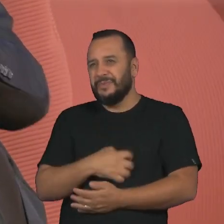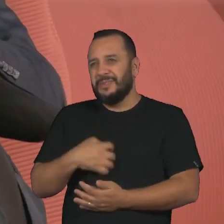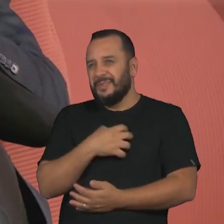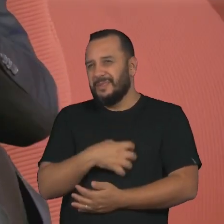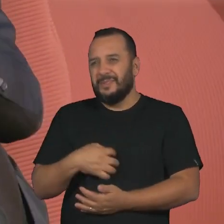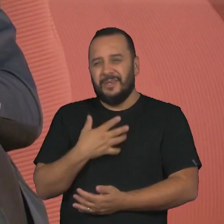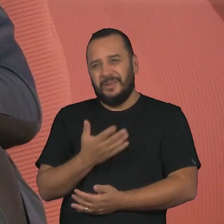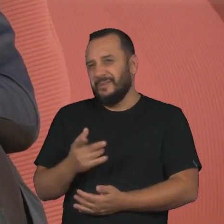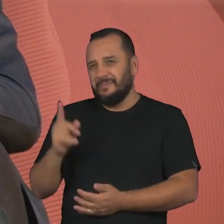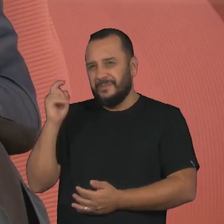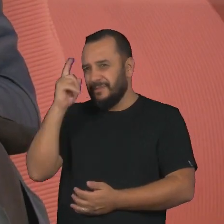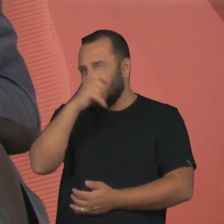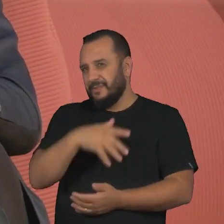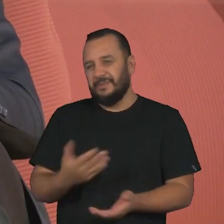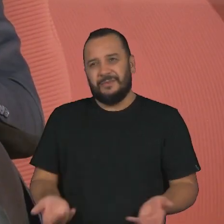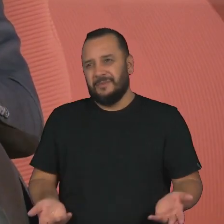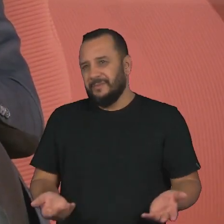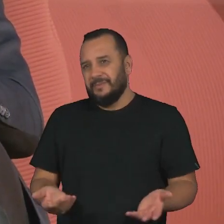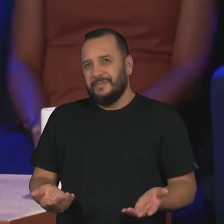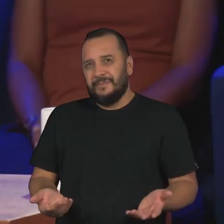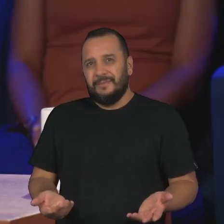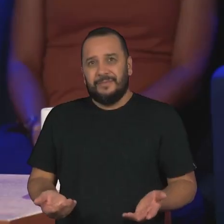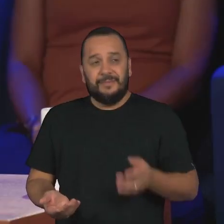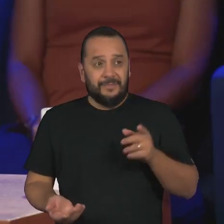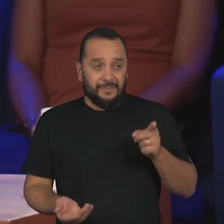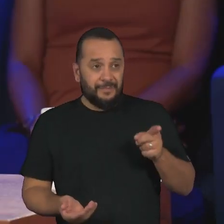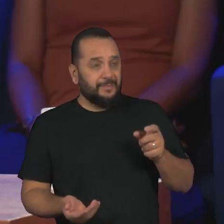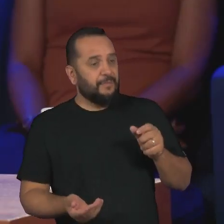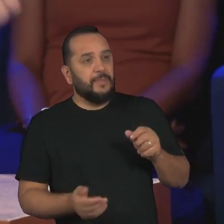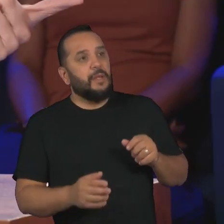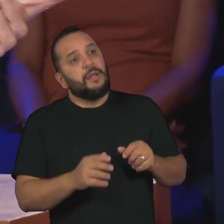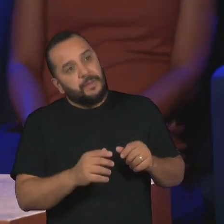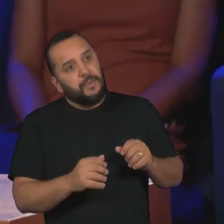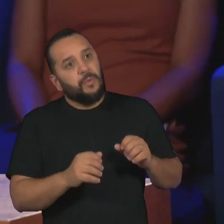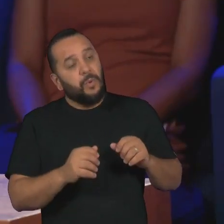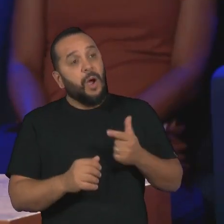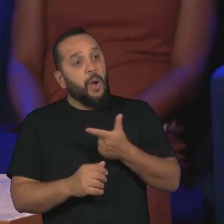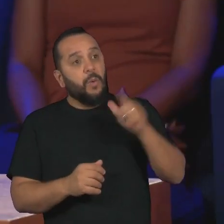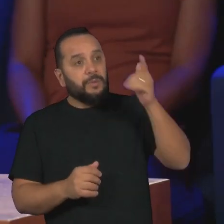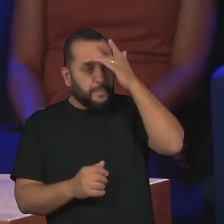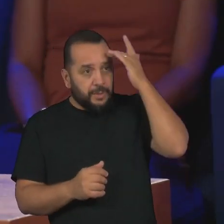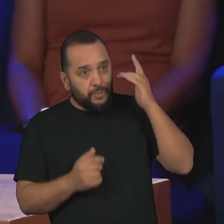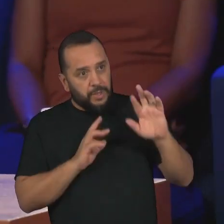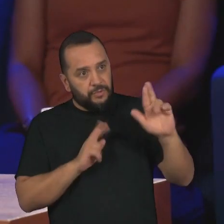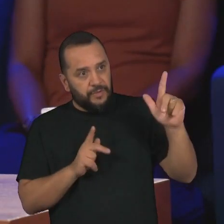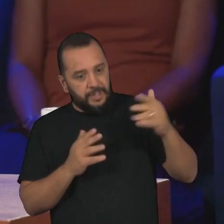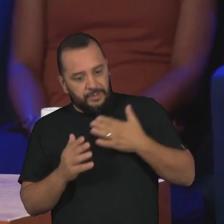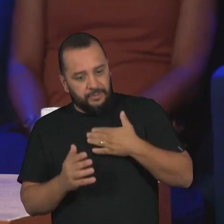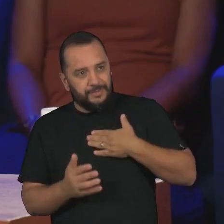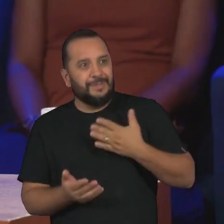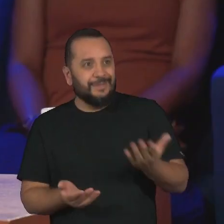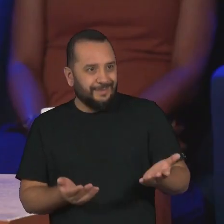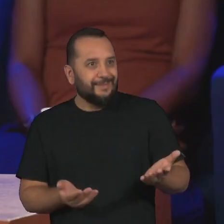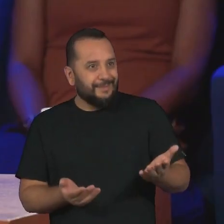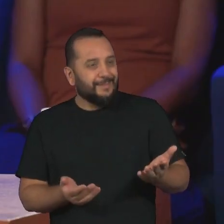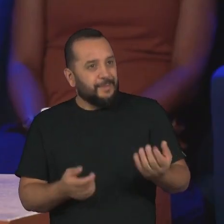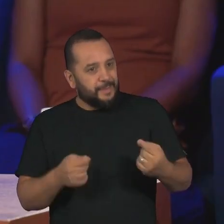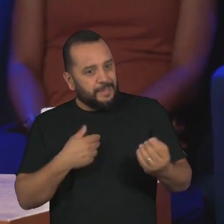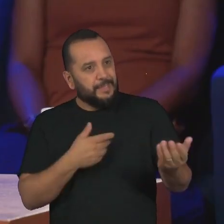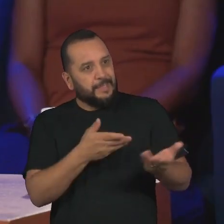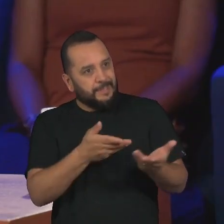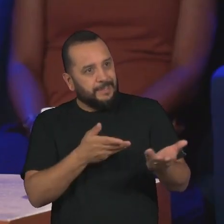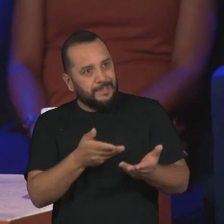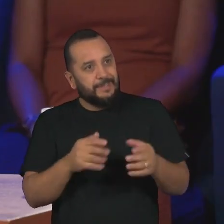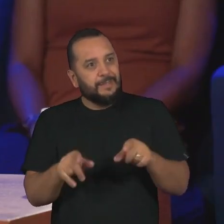vai dar, então... o outro não é um like, né? Exatamente. O outro pode ser bem diferente de mim. Você não pode eliminar, né? o outro, entendeu? Aí está passando isso para